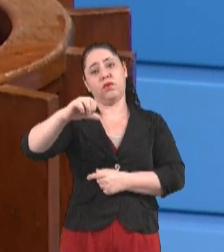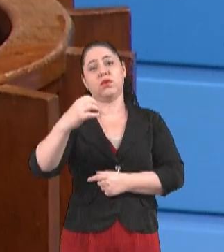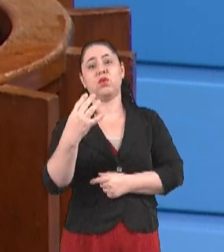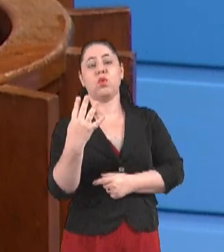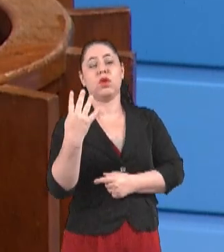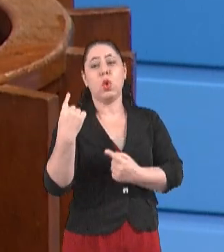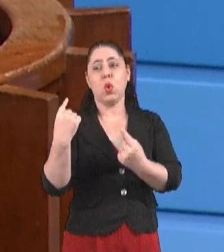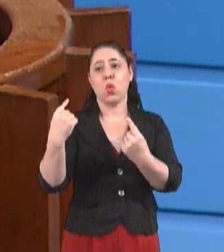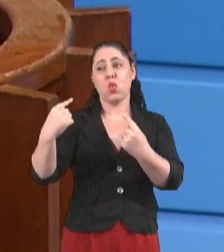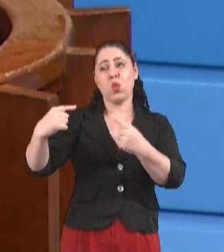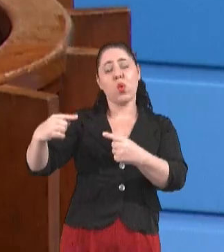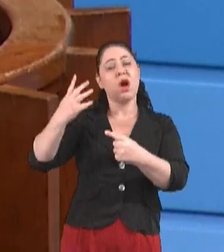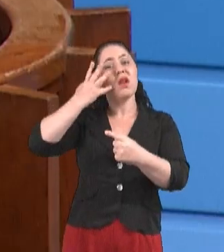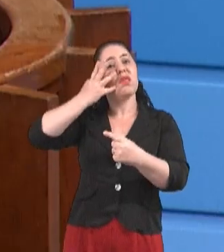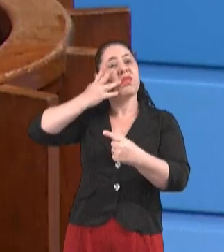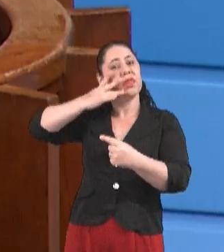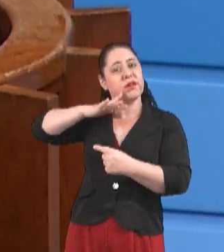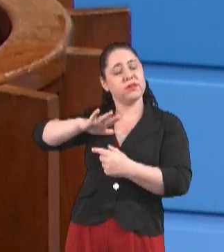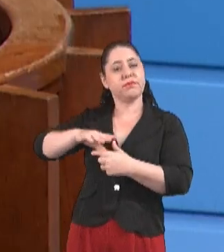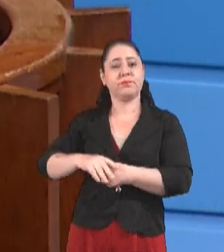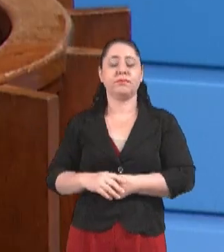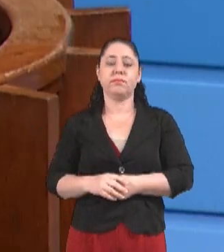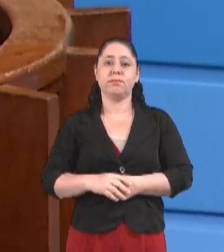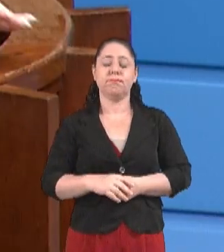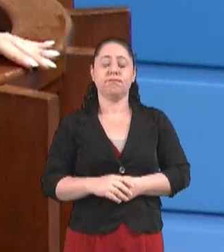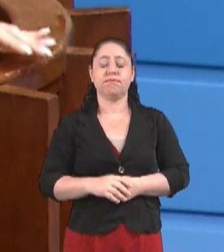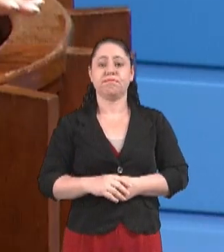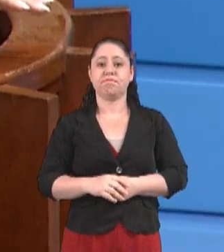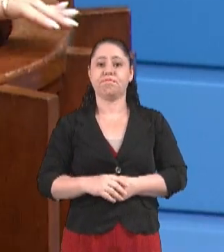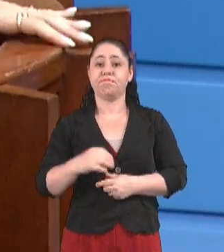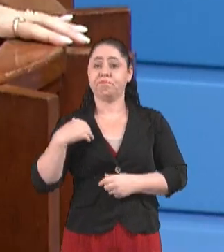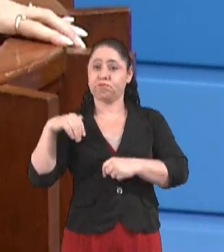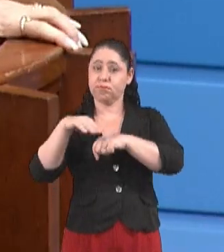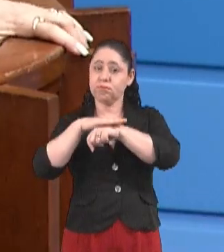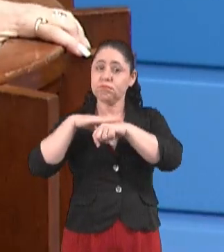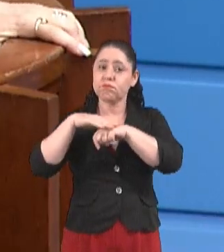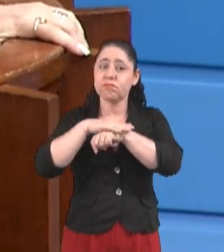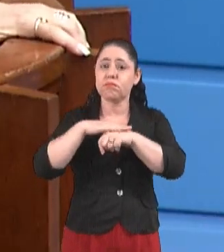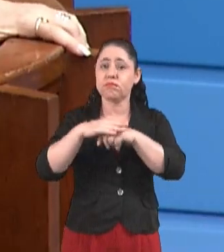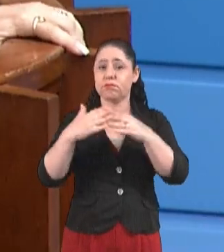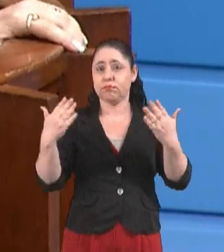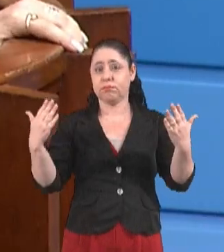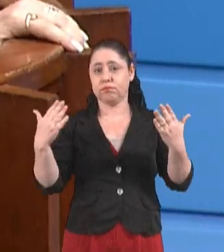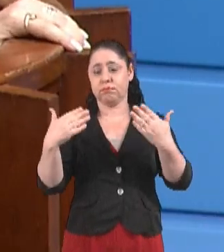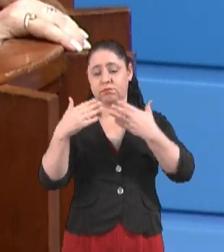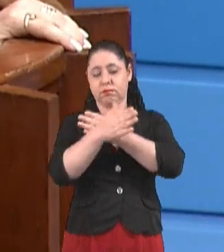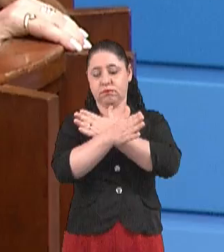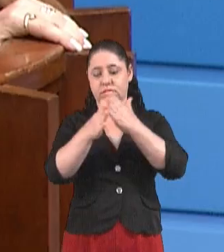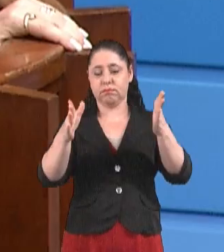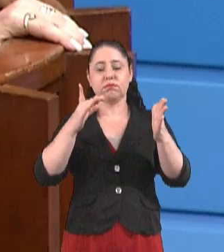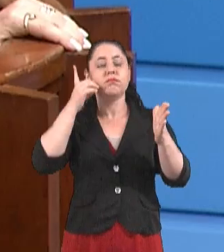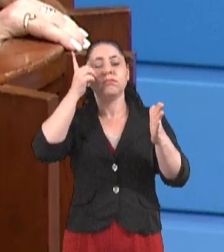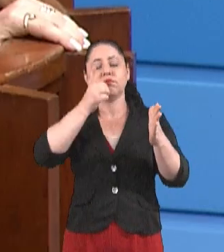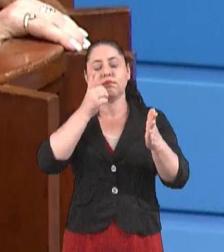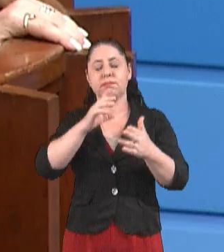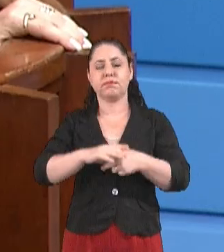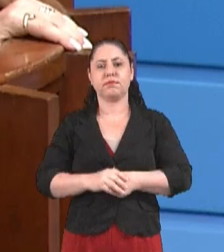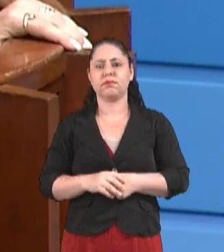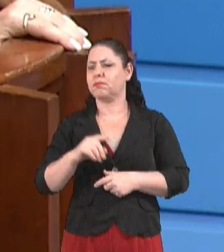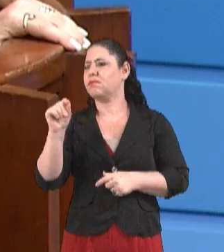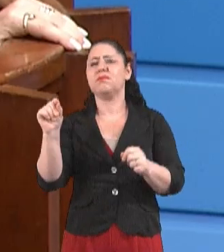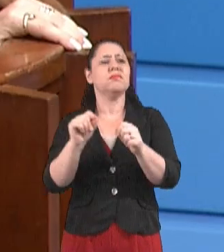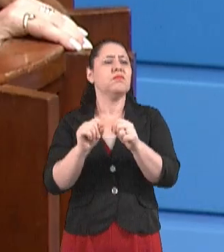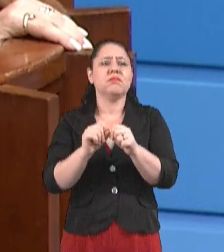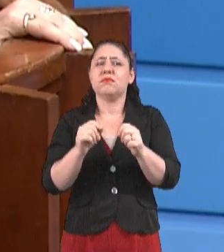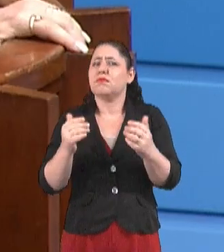1.194 contra crianças. E aí, eu conversava, inclusive, hoje dentro do nosso gabinete. O que